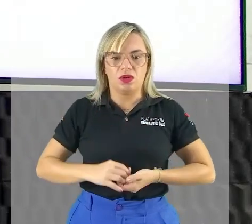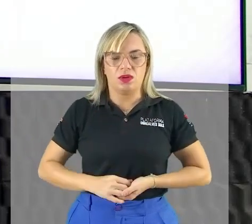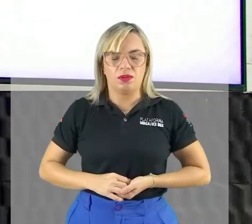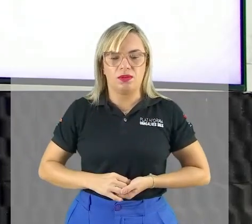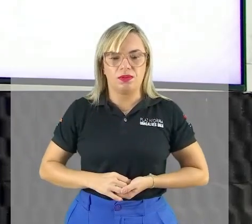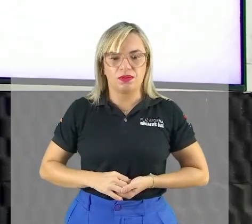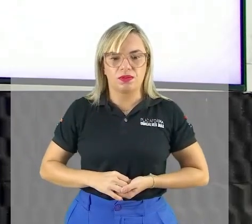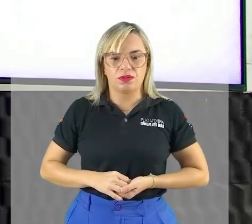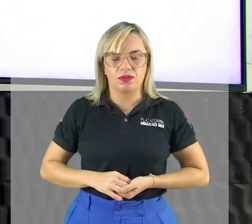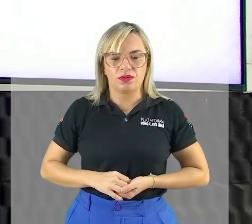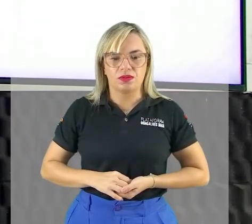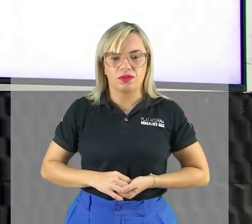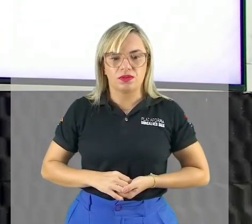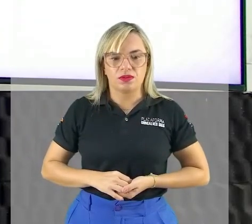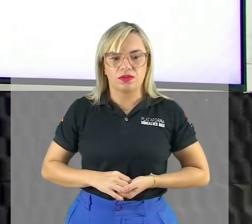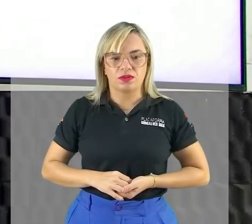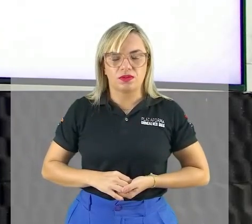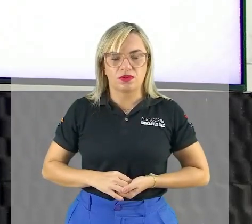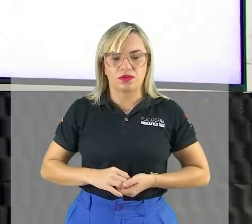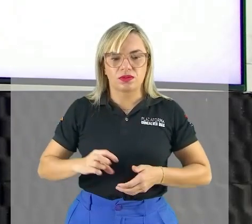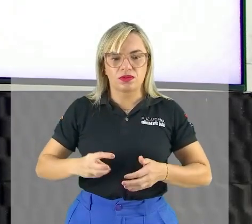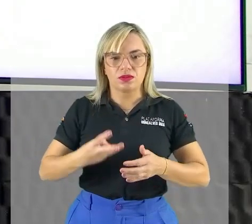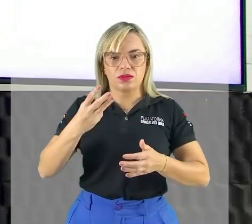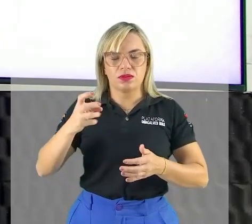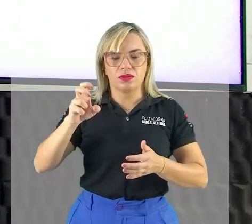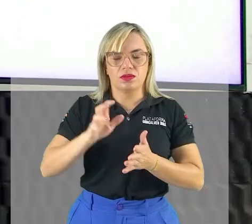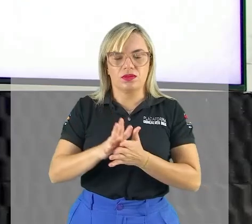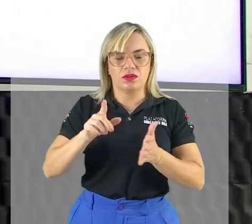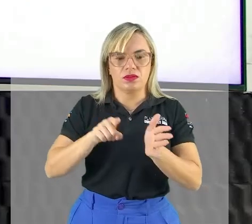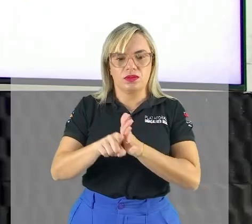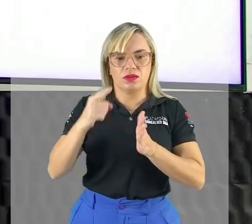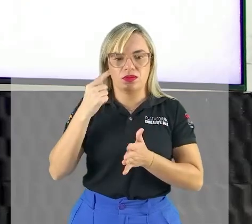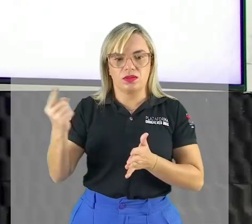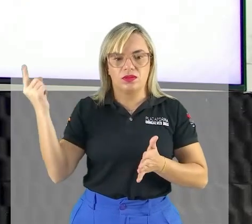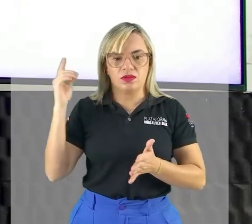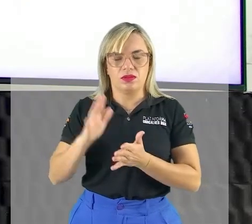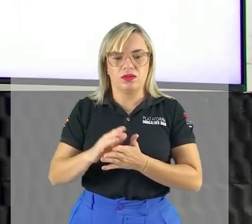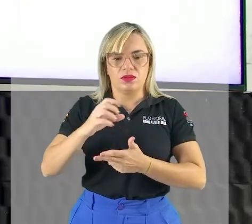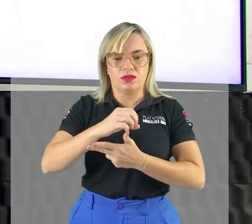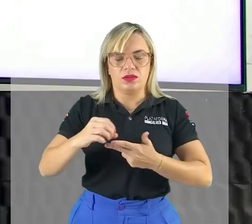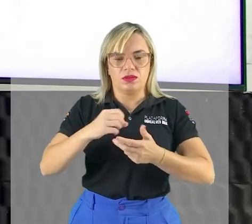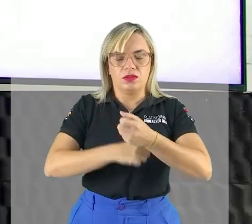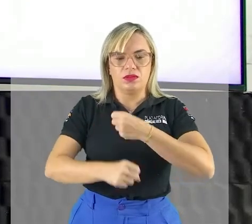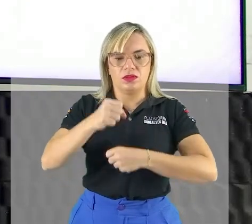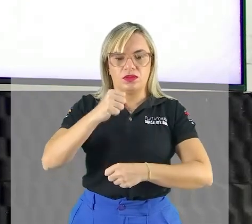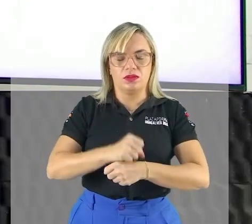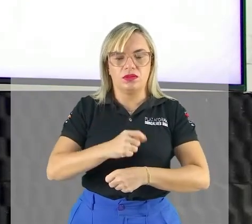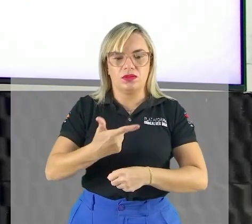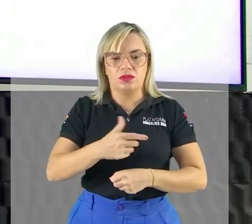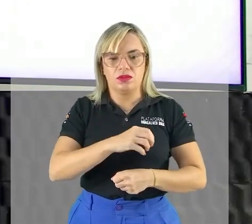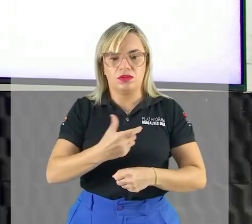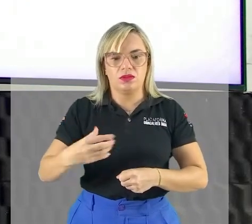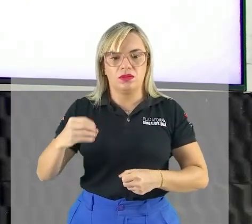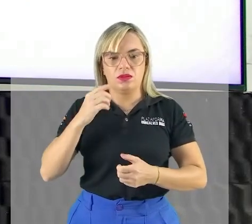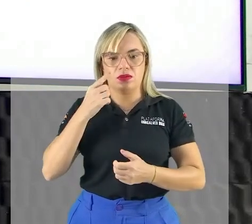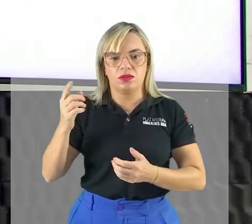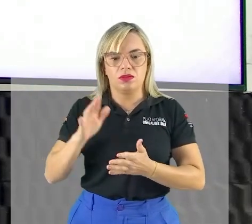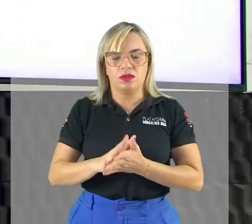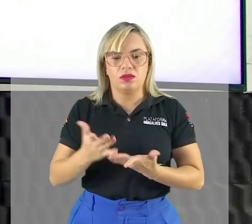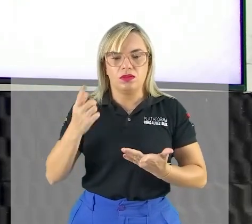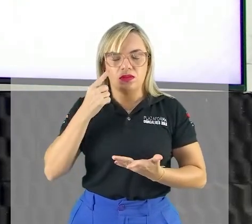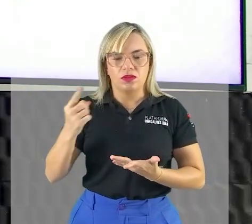questão a questão eh 35 Enem 2020 Declaração dos Direitos do Homem do